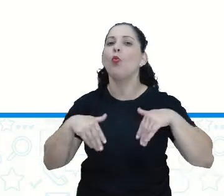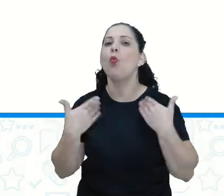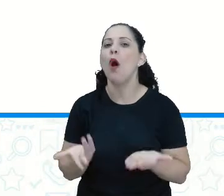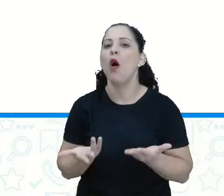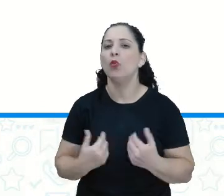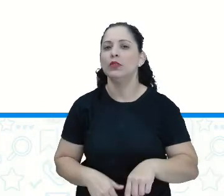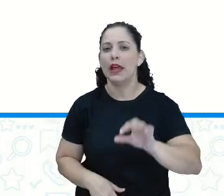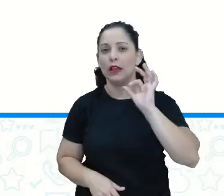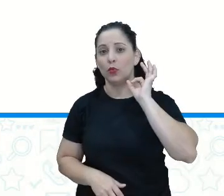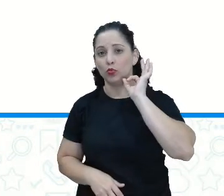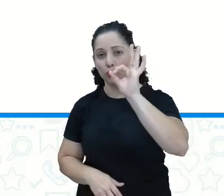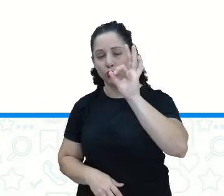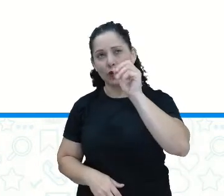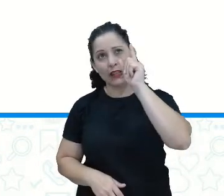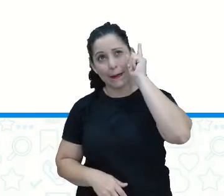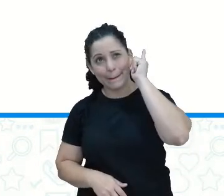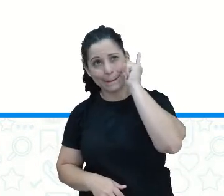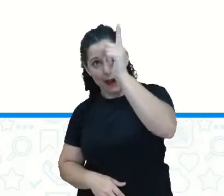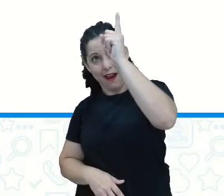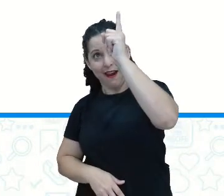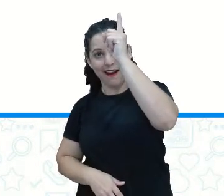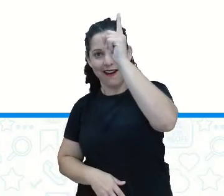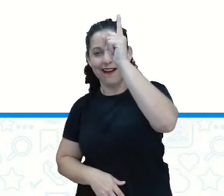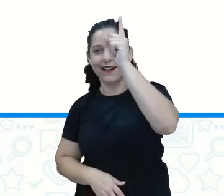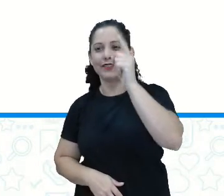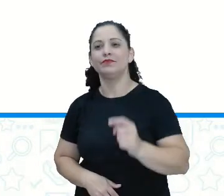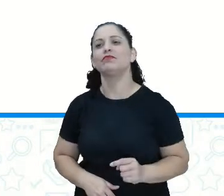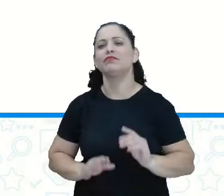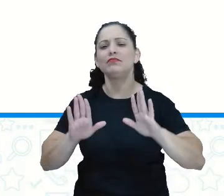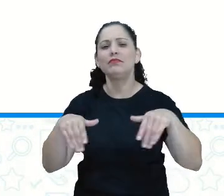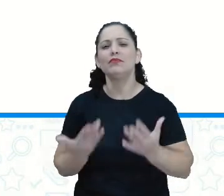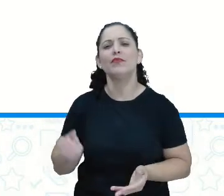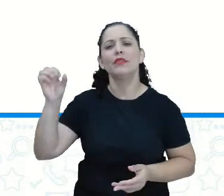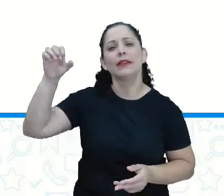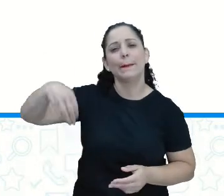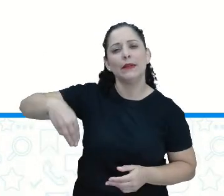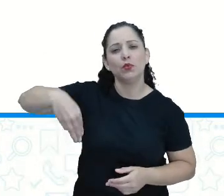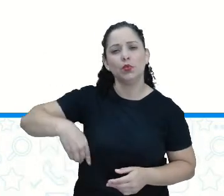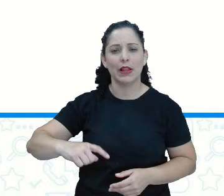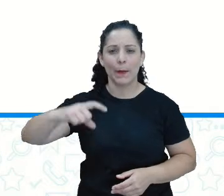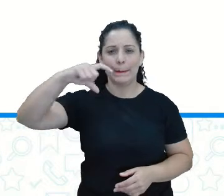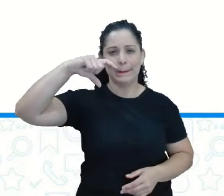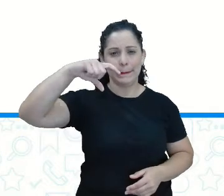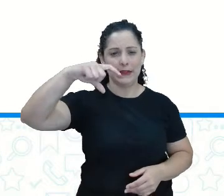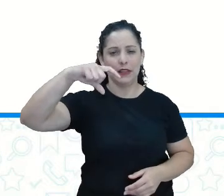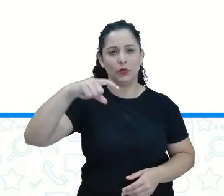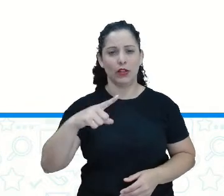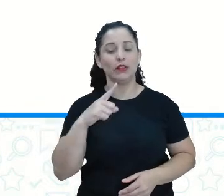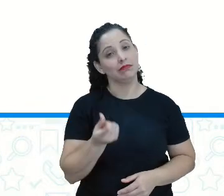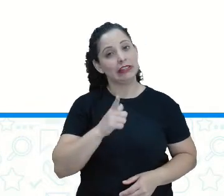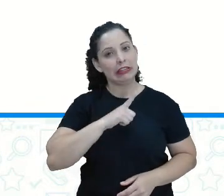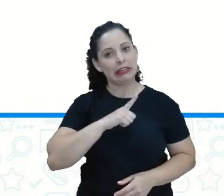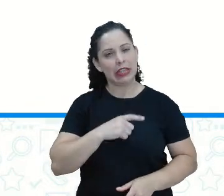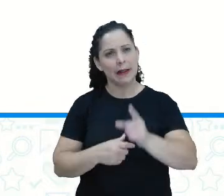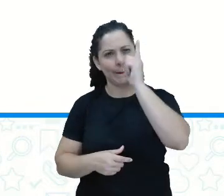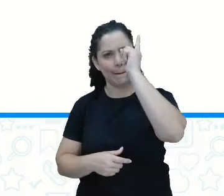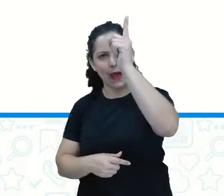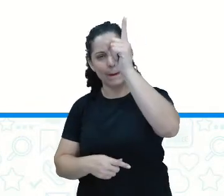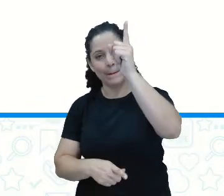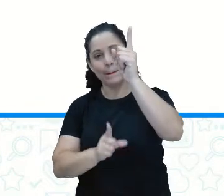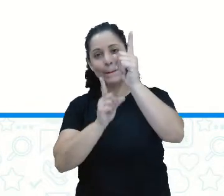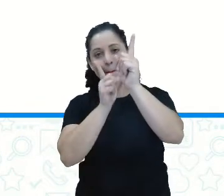ó, grandão, que indica aí quais são os minutos, e o ponteiro pequeno indica